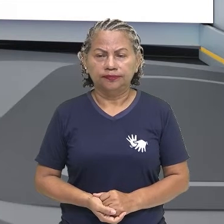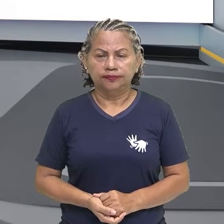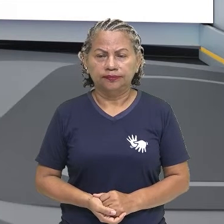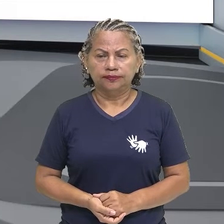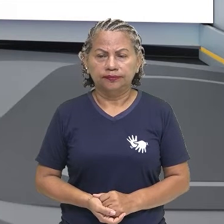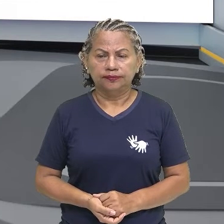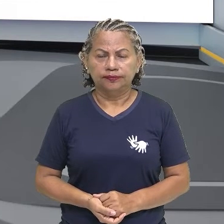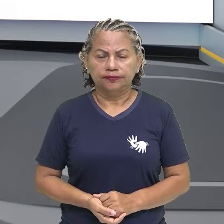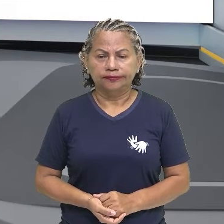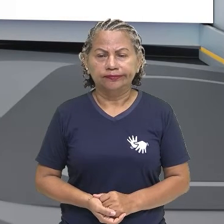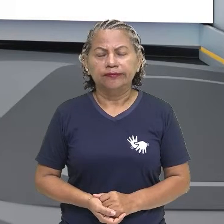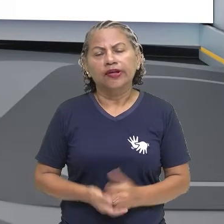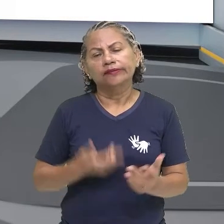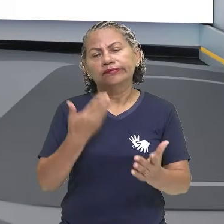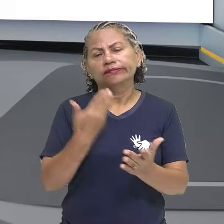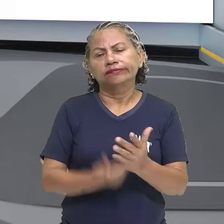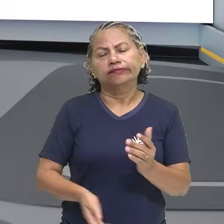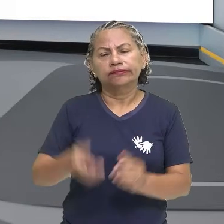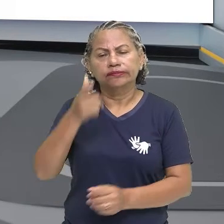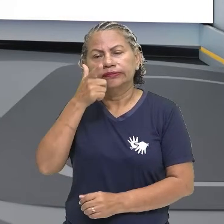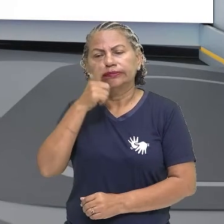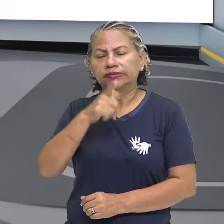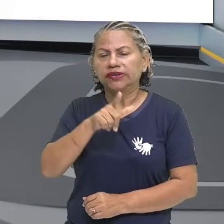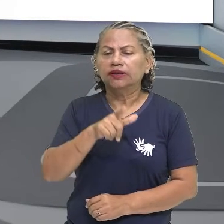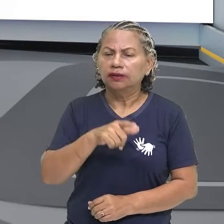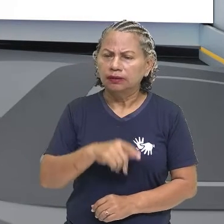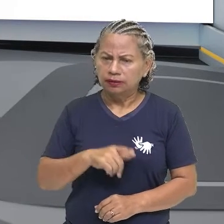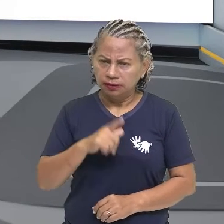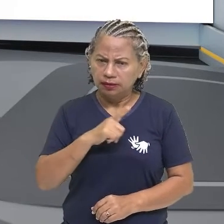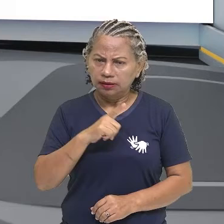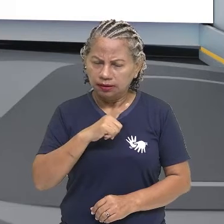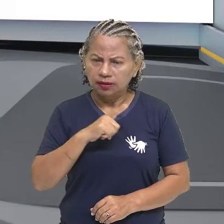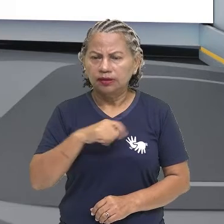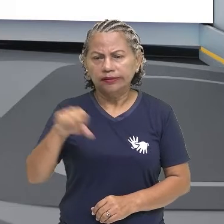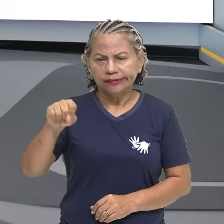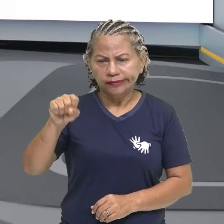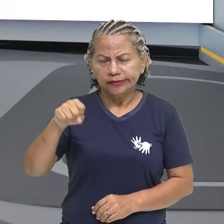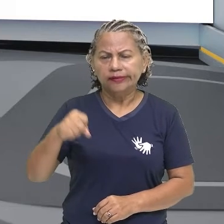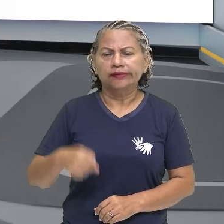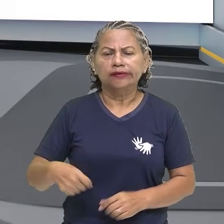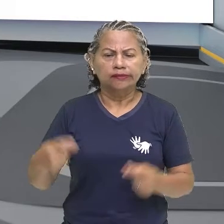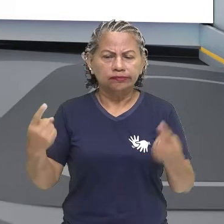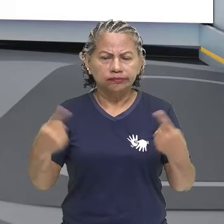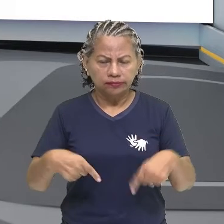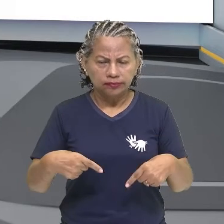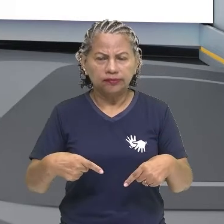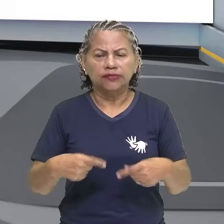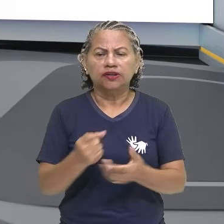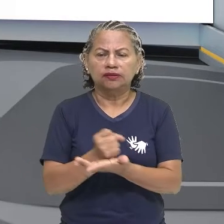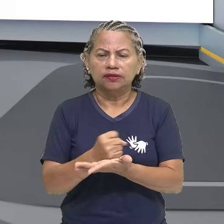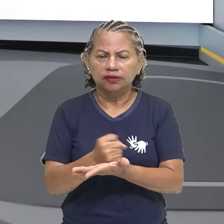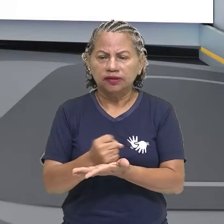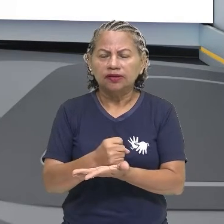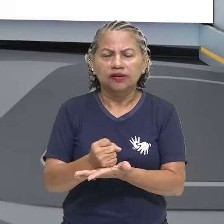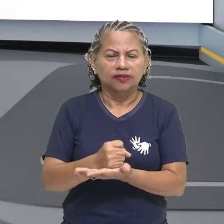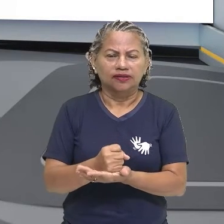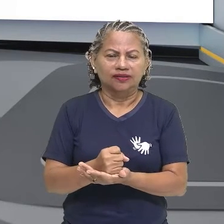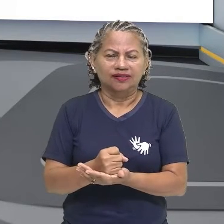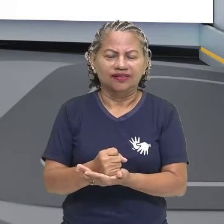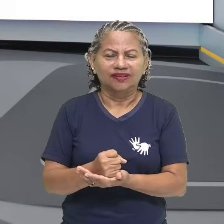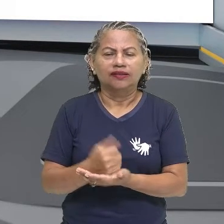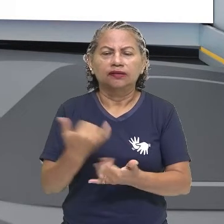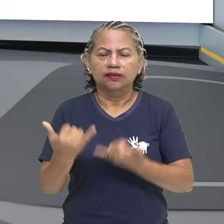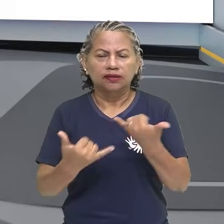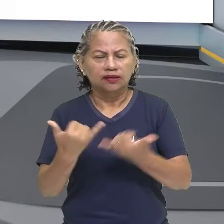Vencendo e perdendo. Existe isso dentro dos jogos, né? O jogo e a disputa são características da humanidade, que em sua